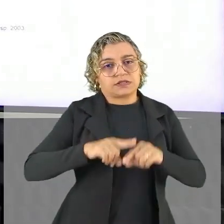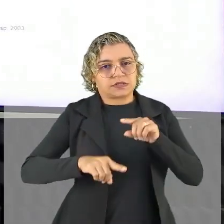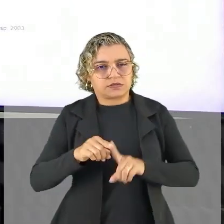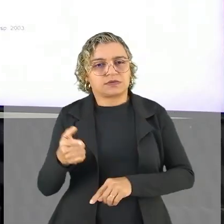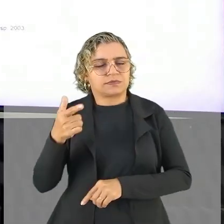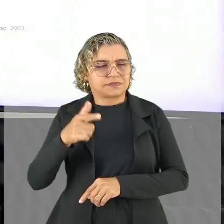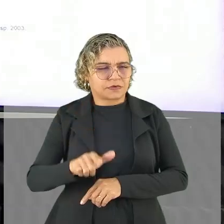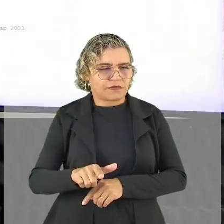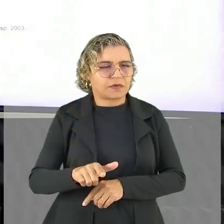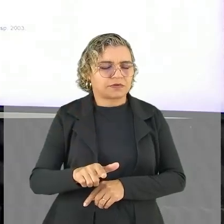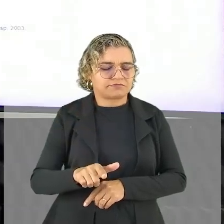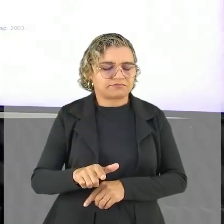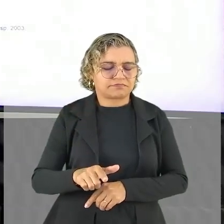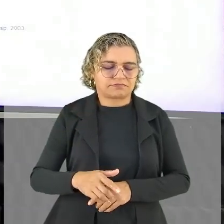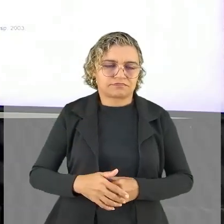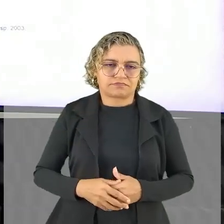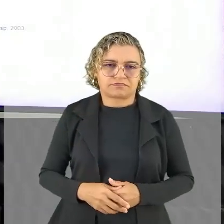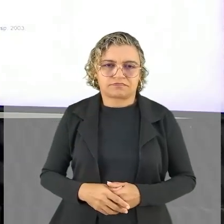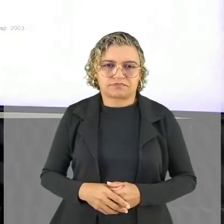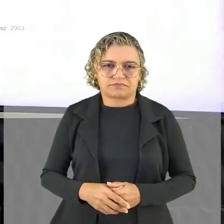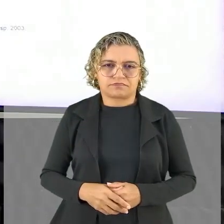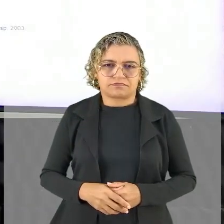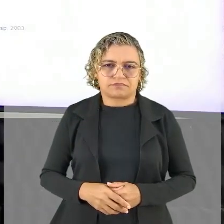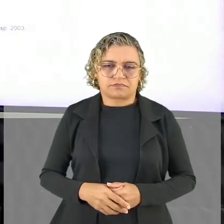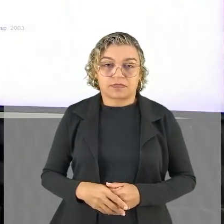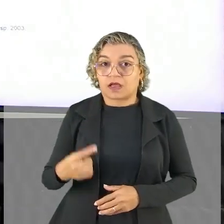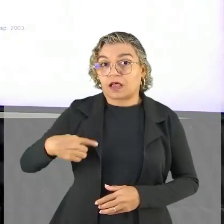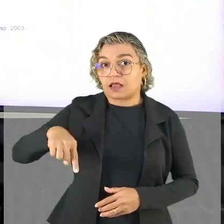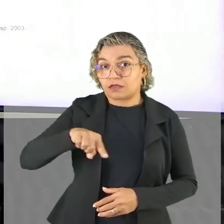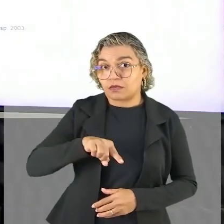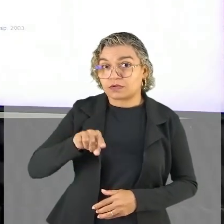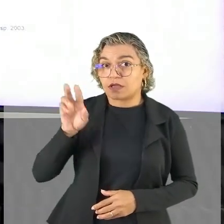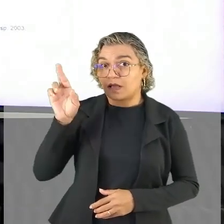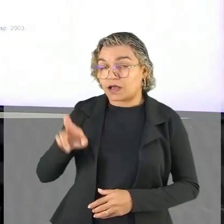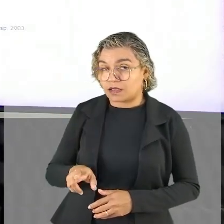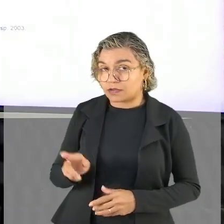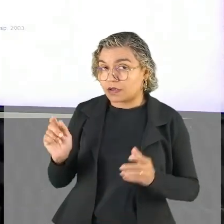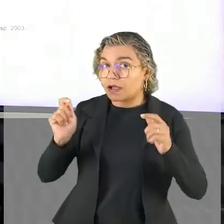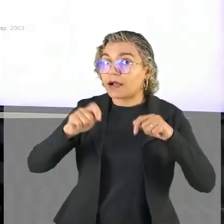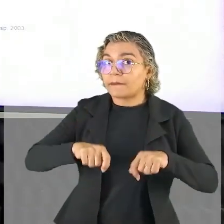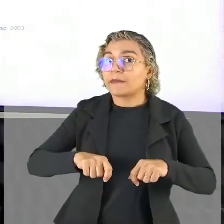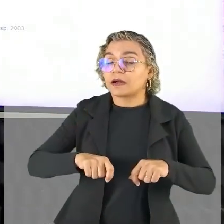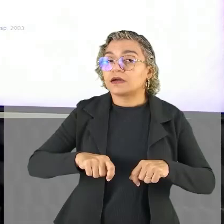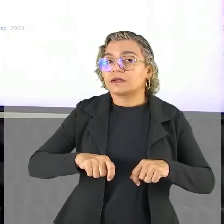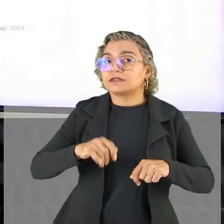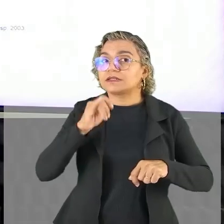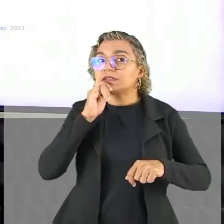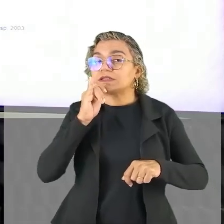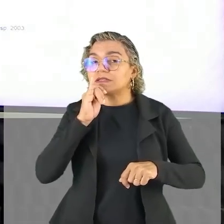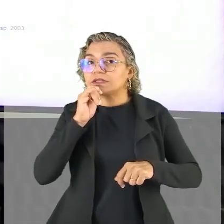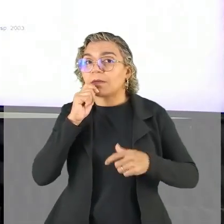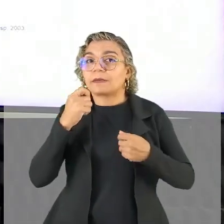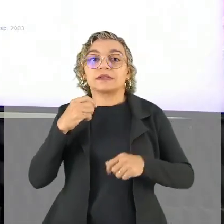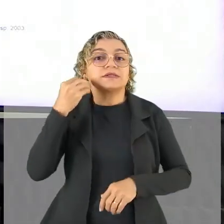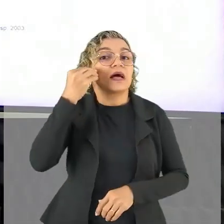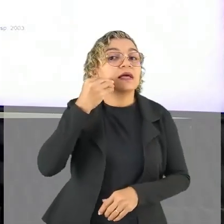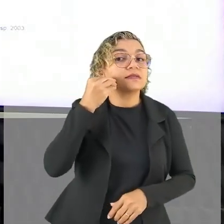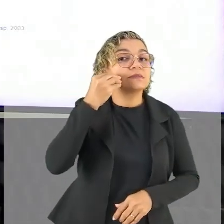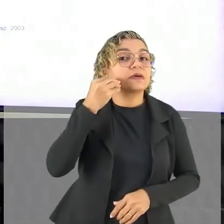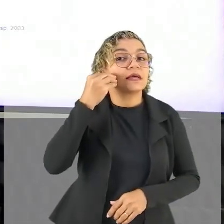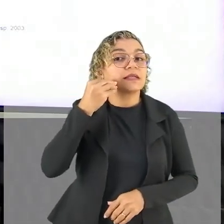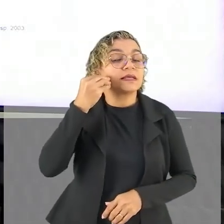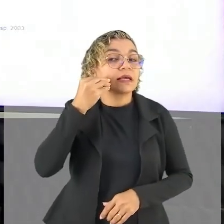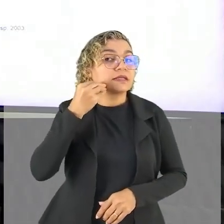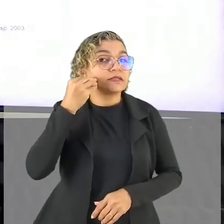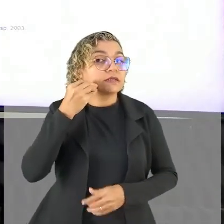uma vez. E tampouco a nossa razão é capaz de extrair, sem auxílio da experiência, ou